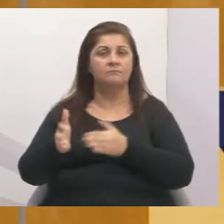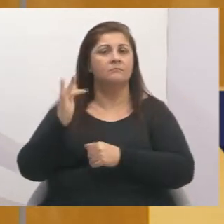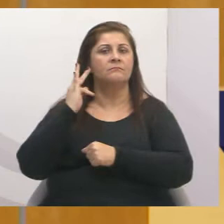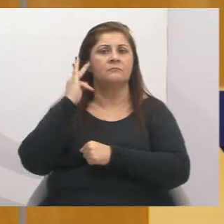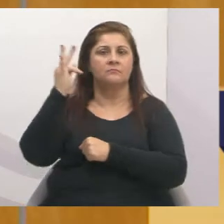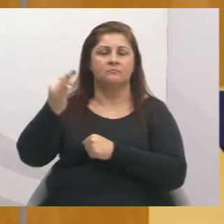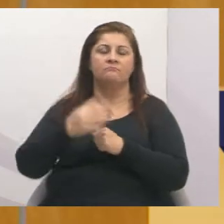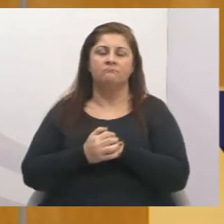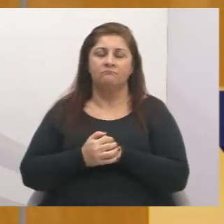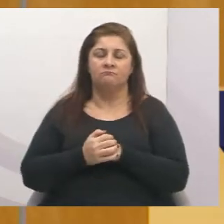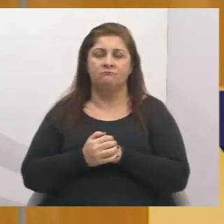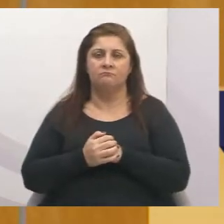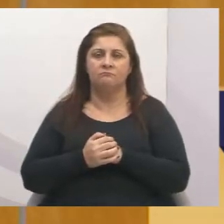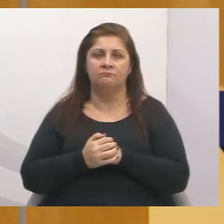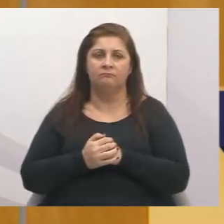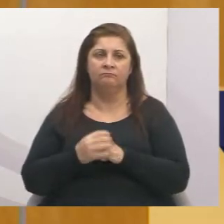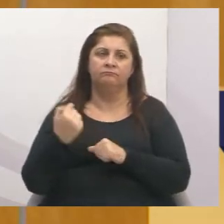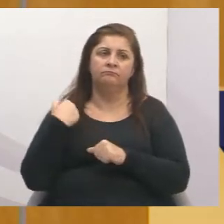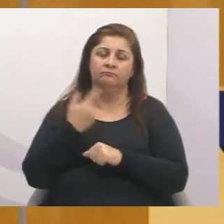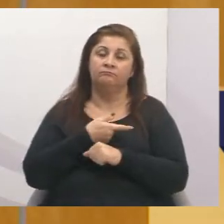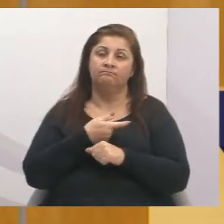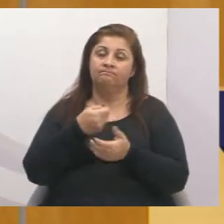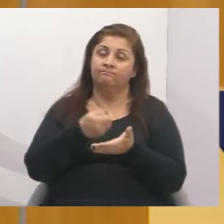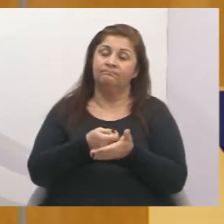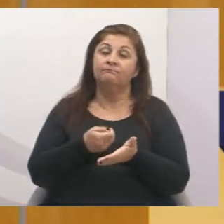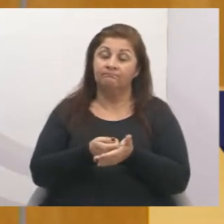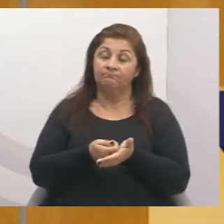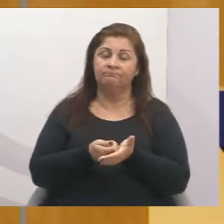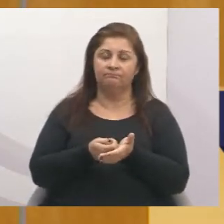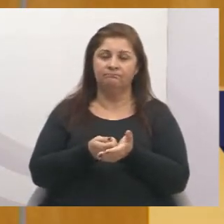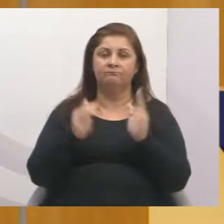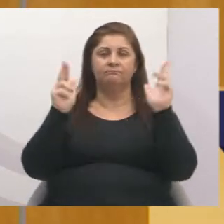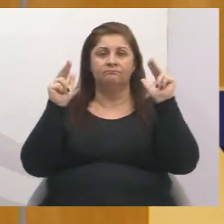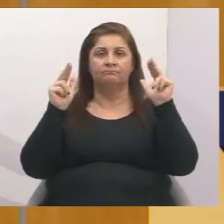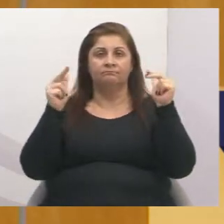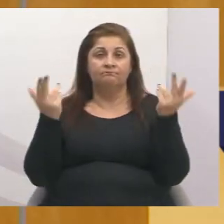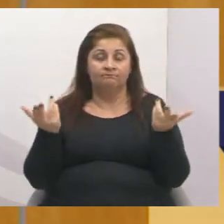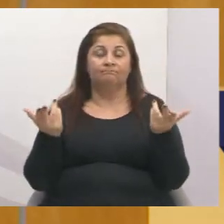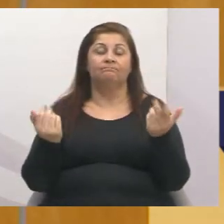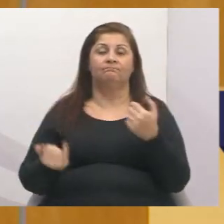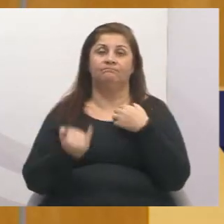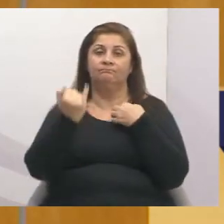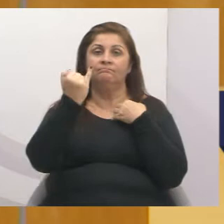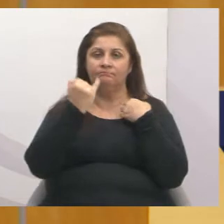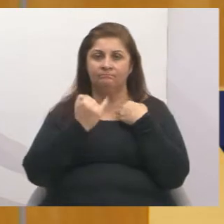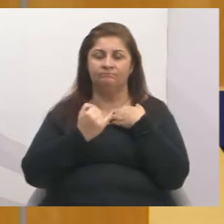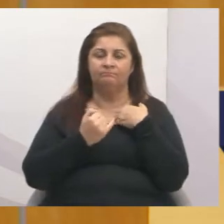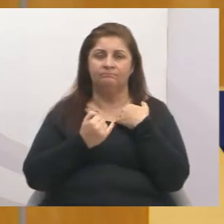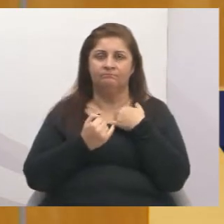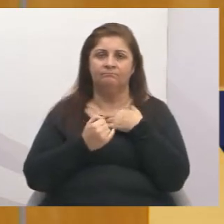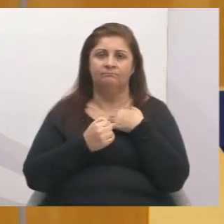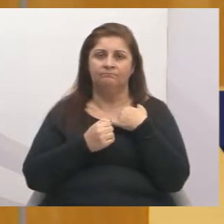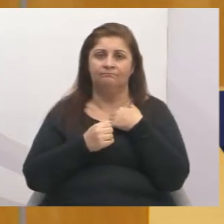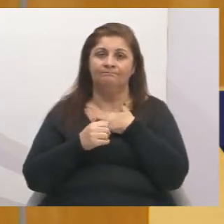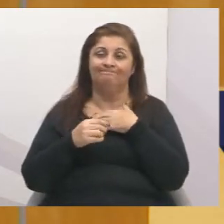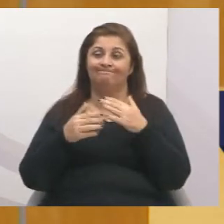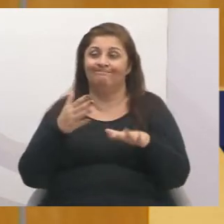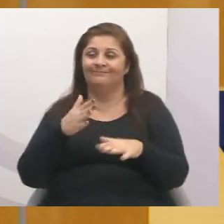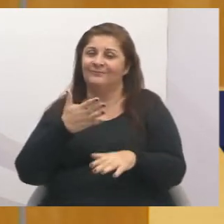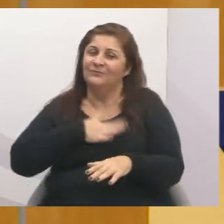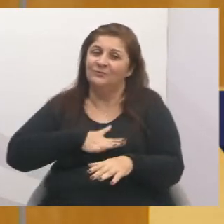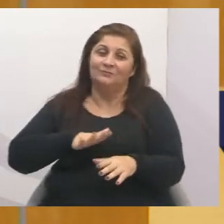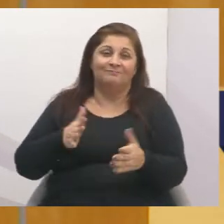Estamos pagando o ônus de ter que decidir questões impopulares, questões que não agradam aos